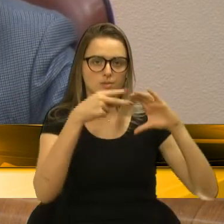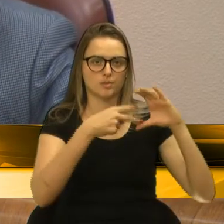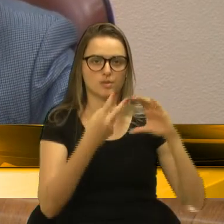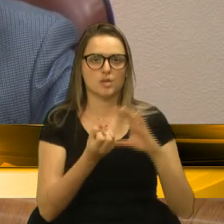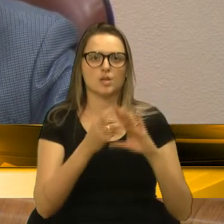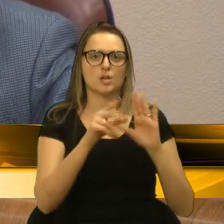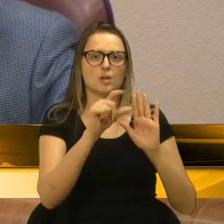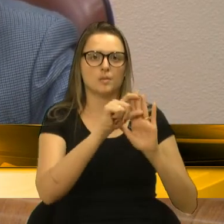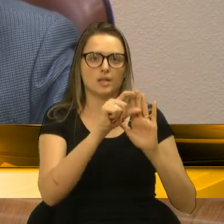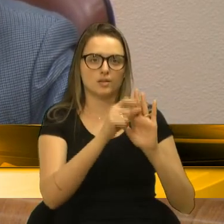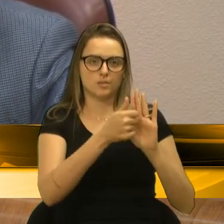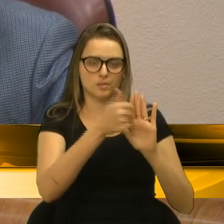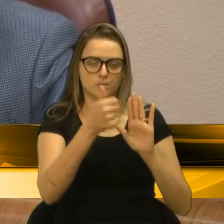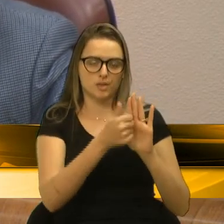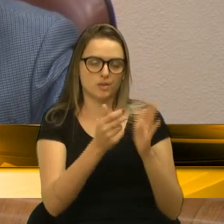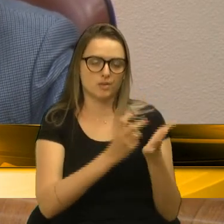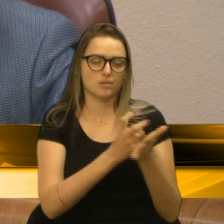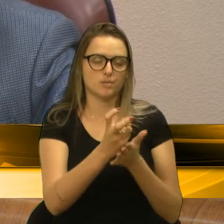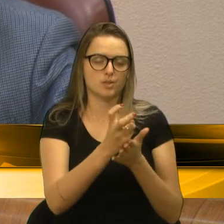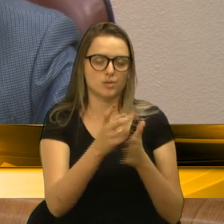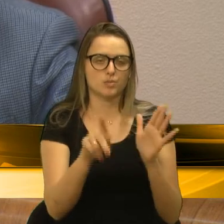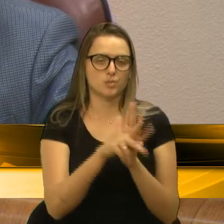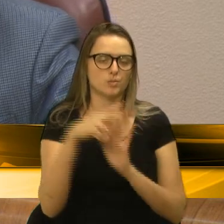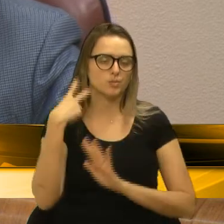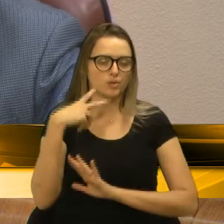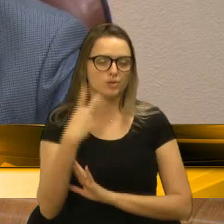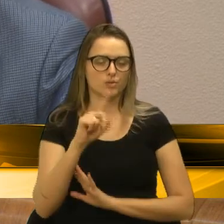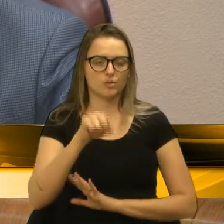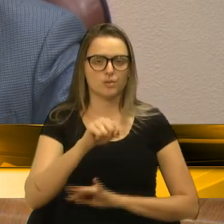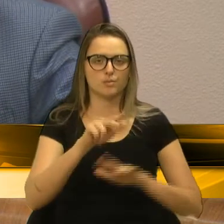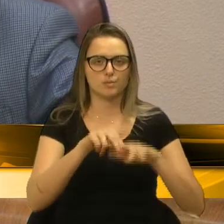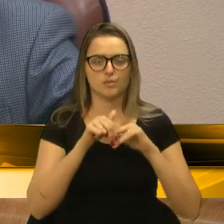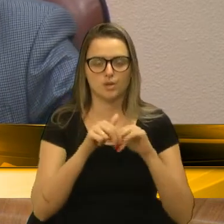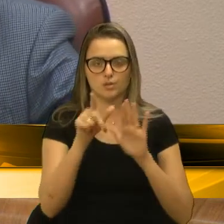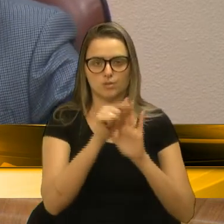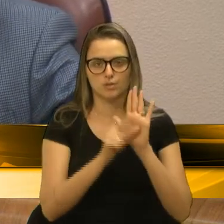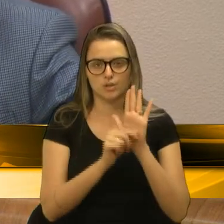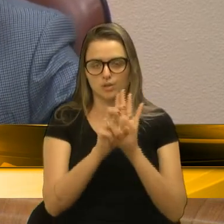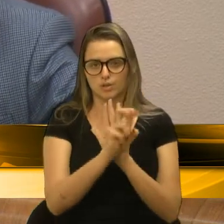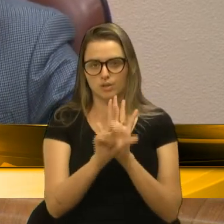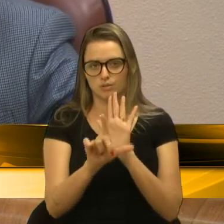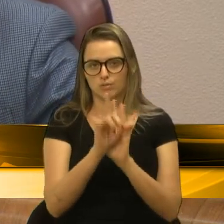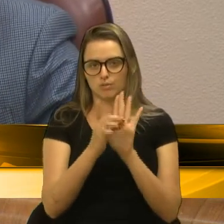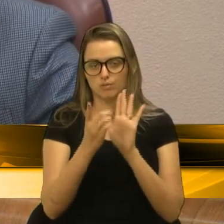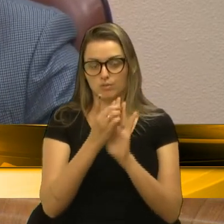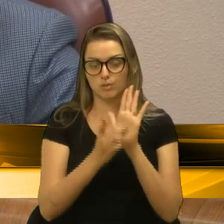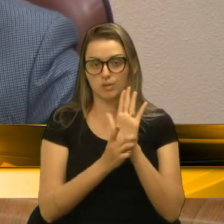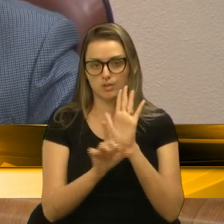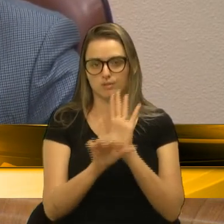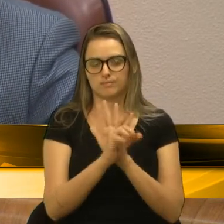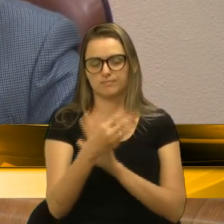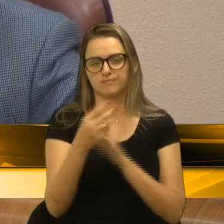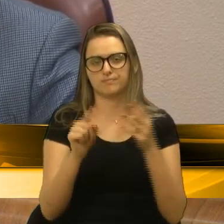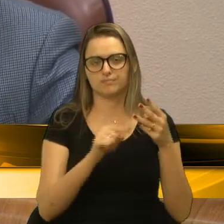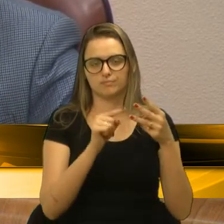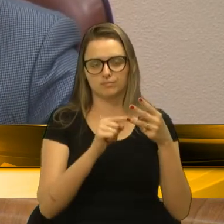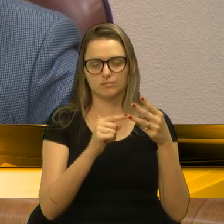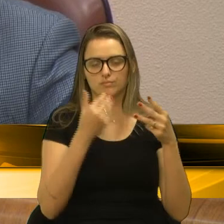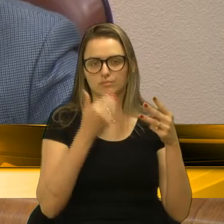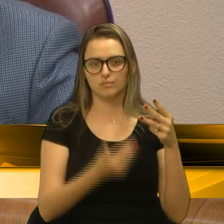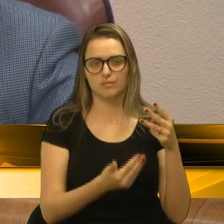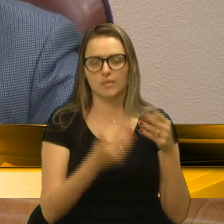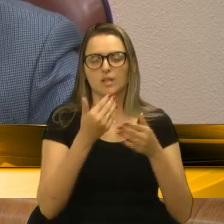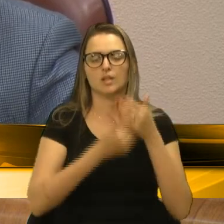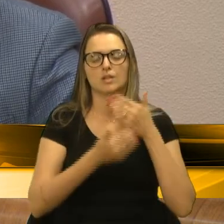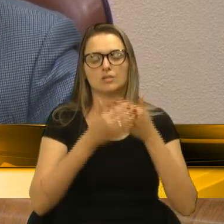Parágrafo 1º. O processo de cassação do mandato de vereador é no que couber o estabelecimento no artigo 5º desse decreto-lei. 3. Os pedidos. Diante